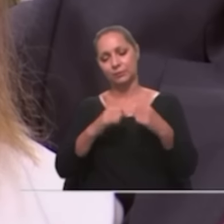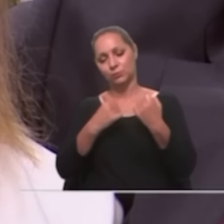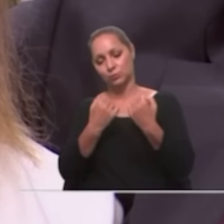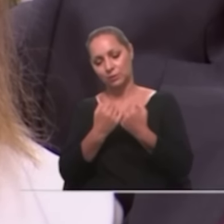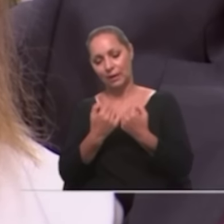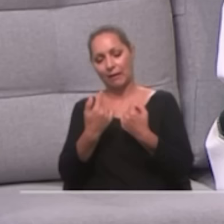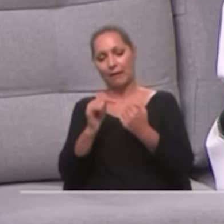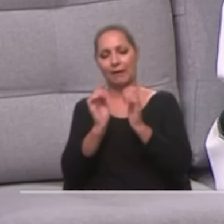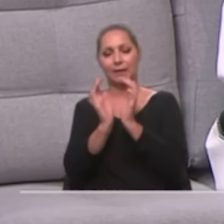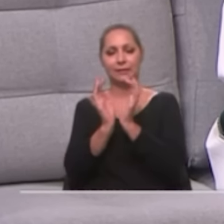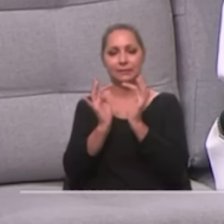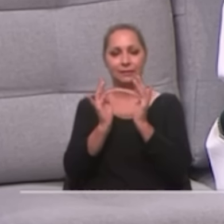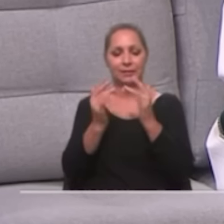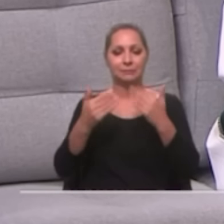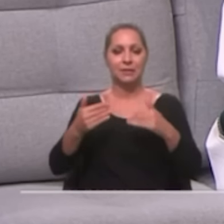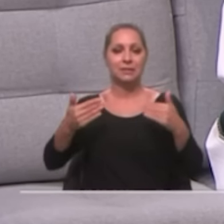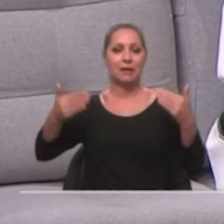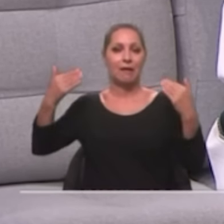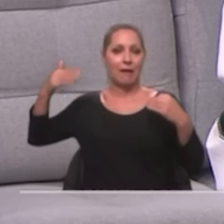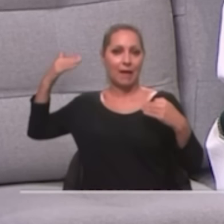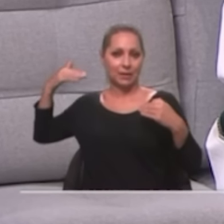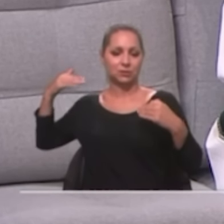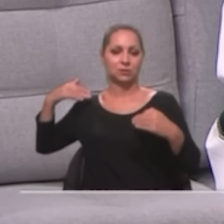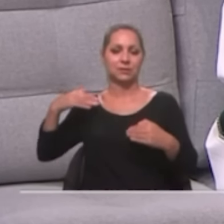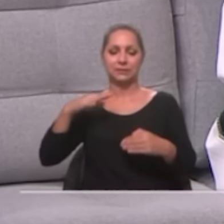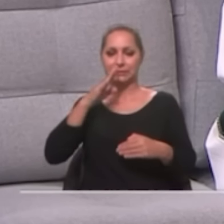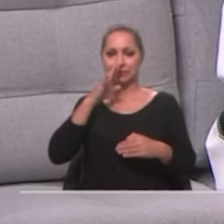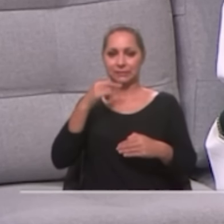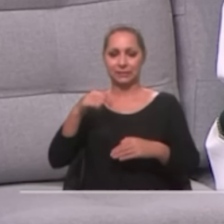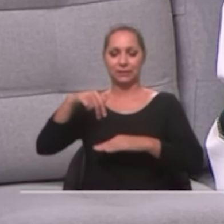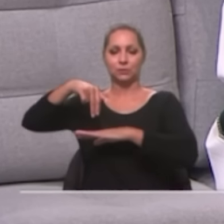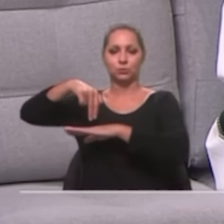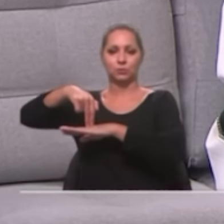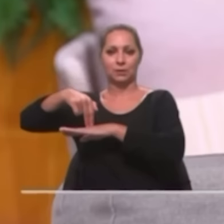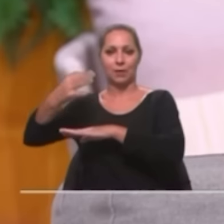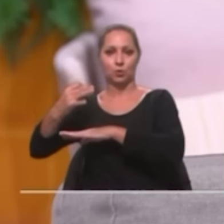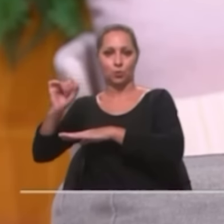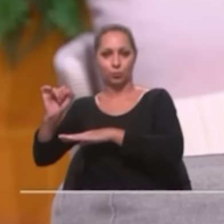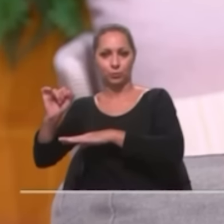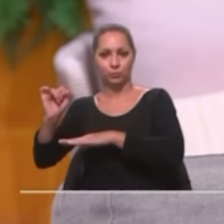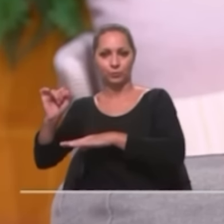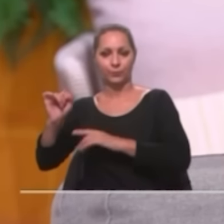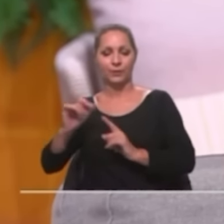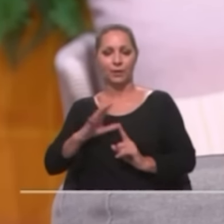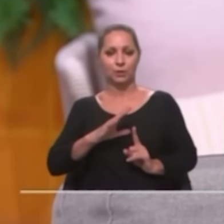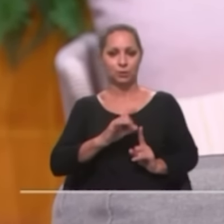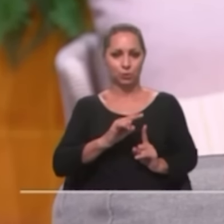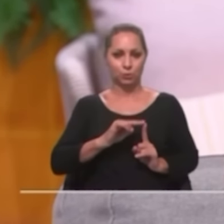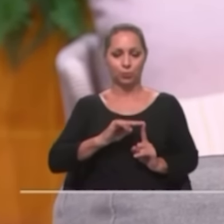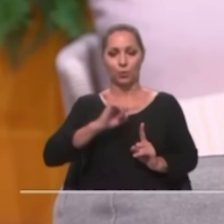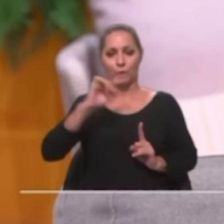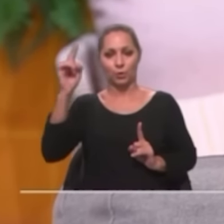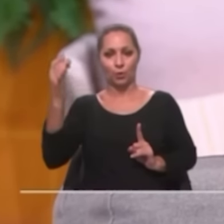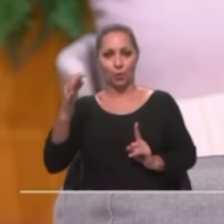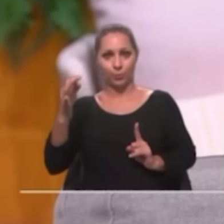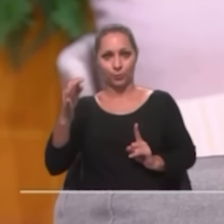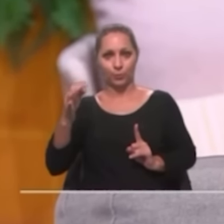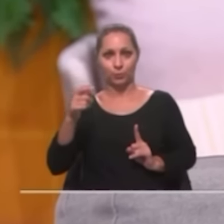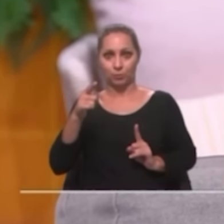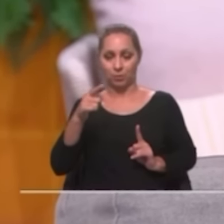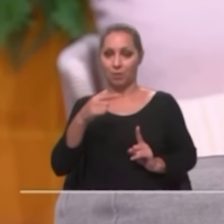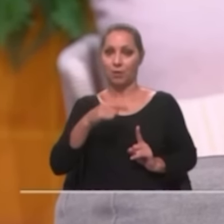Sim. Naquela altura, se tinhas um espetáculo no Porto, para ir de Lisboa ao Porto, tinhas que sair de manhã, porque não havia autoestradas.